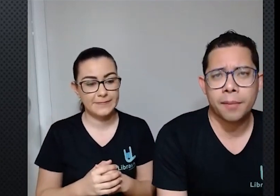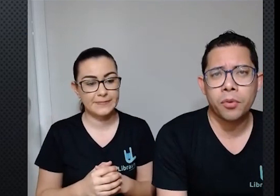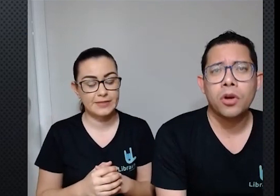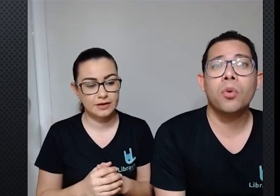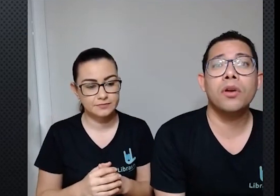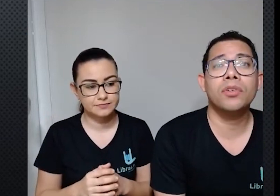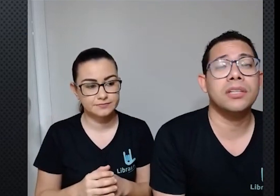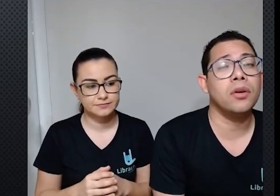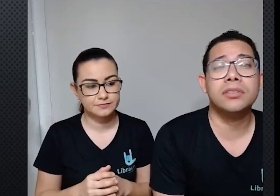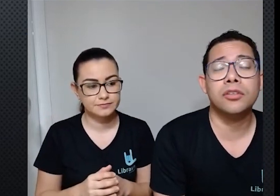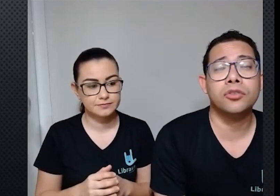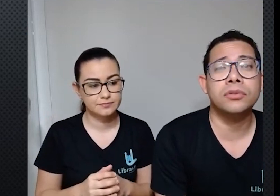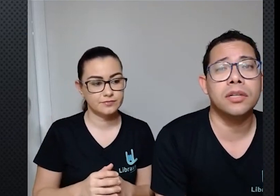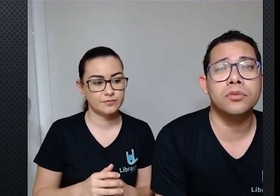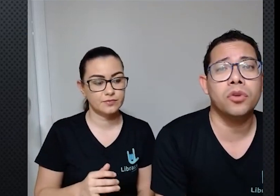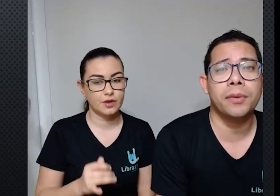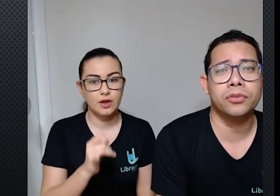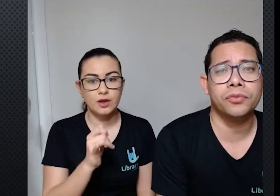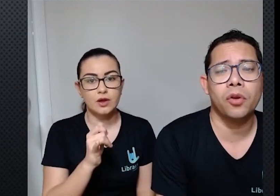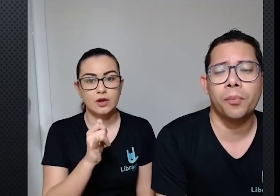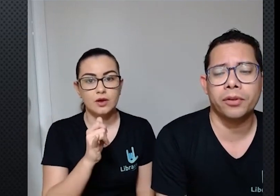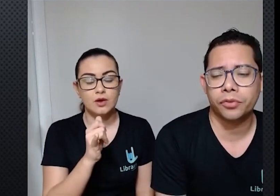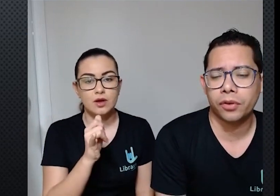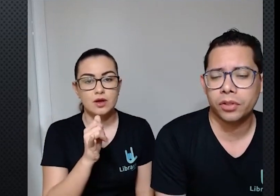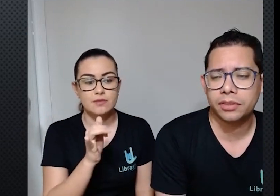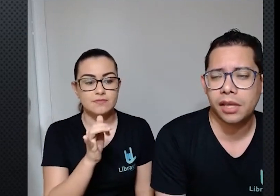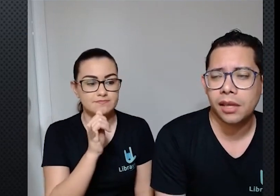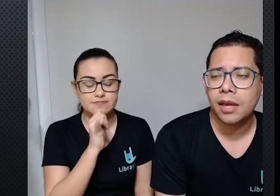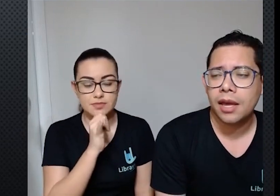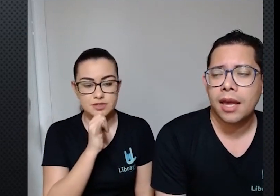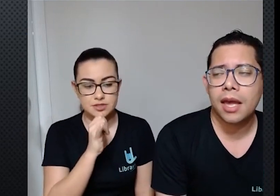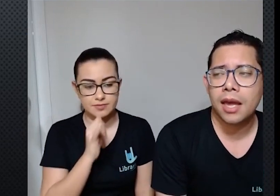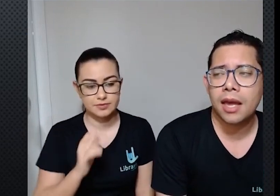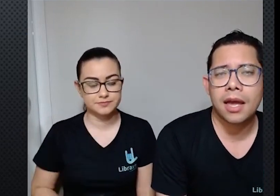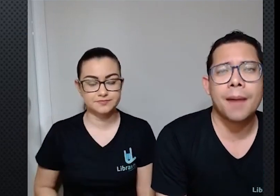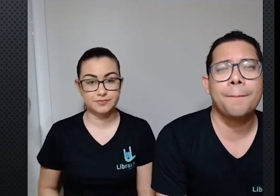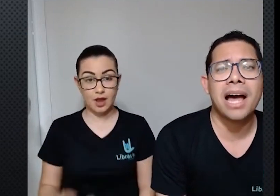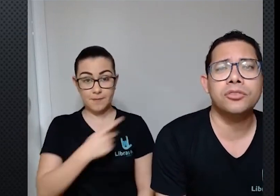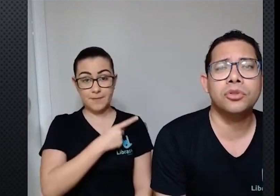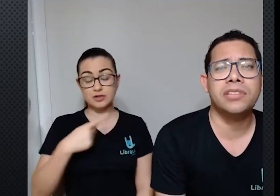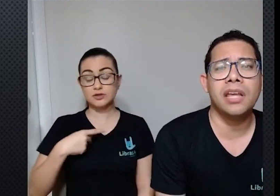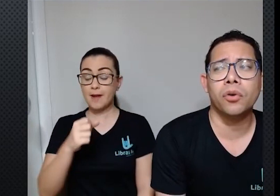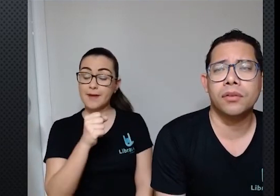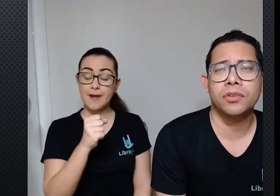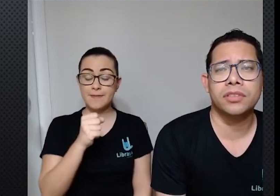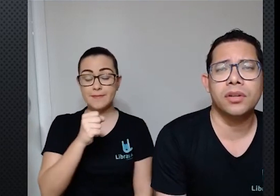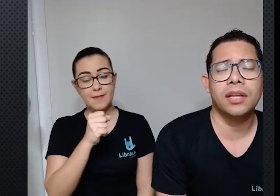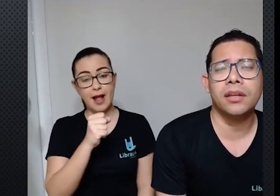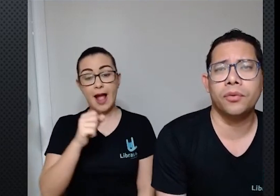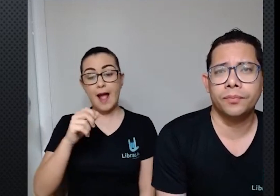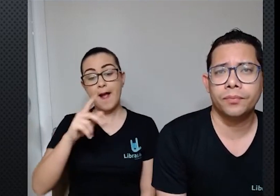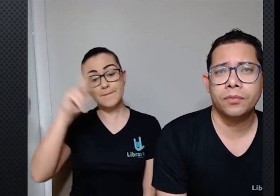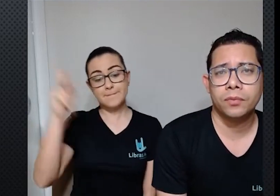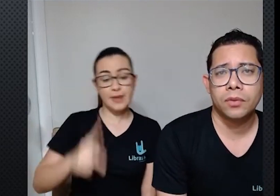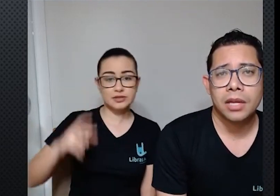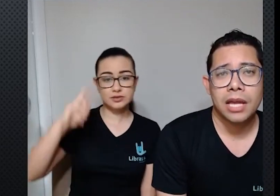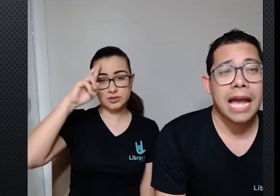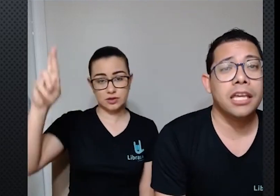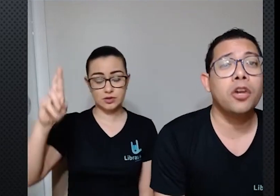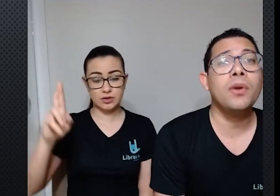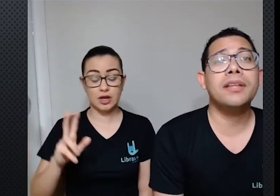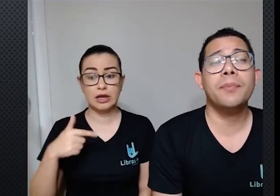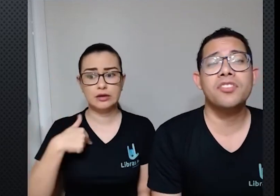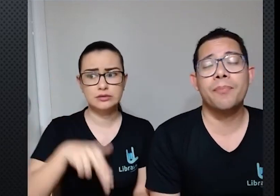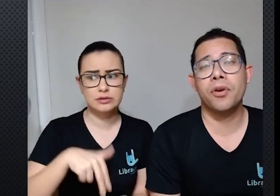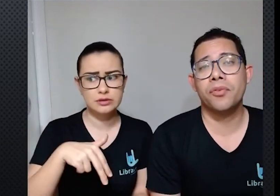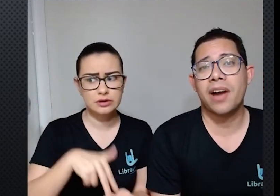Por exemplo, quando você não está escutando o que o pastor falou assim, a paz do Senhor, você não entendeu. Aí o